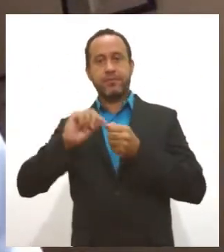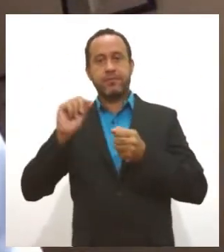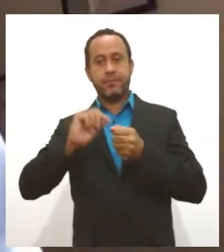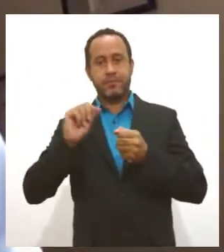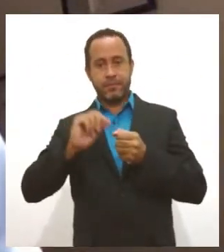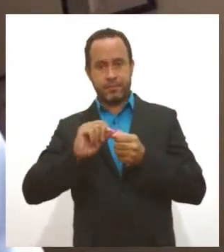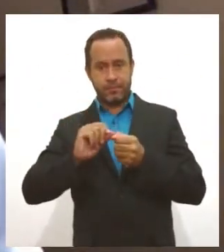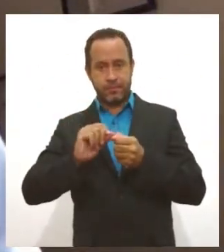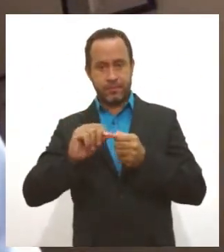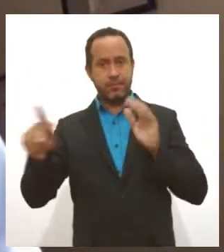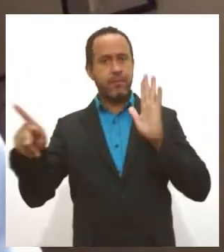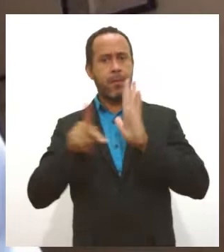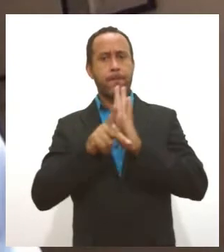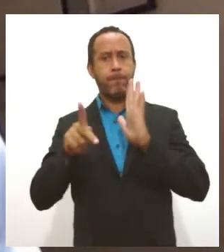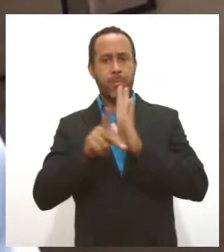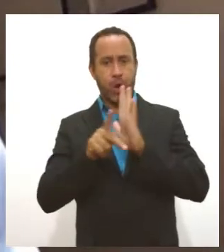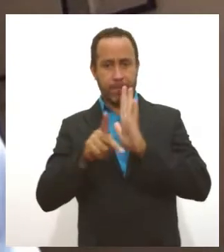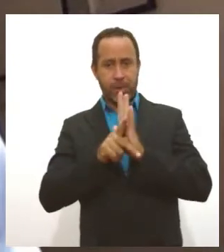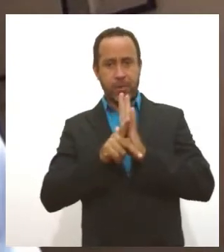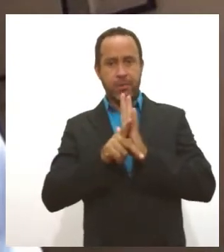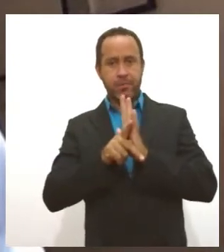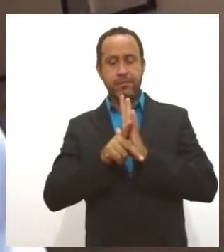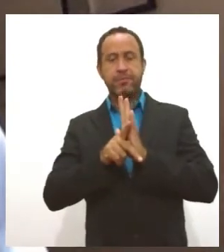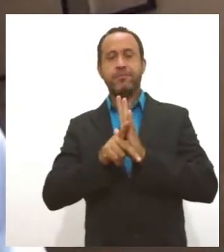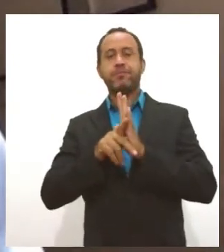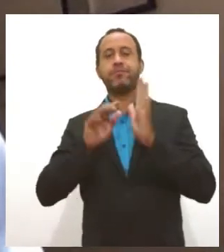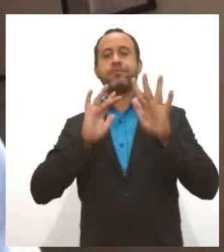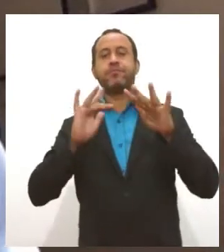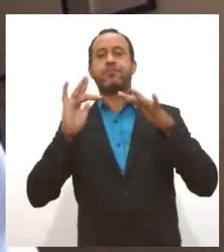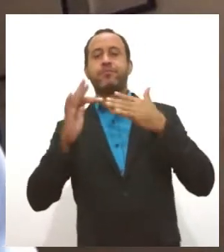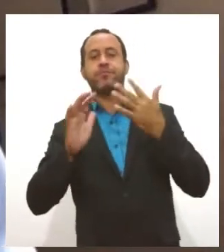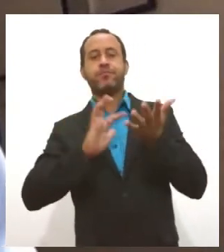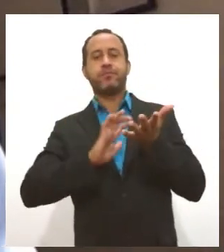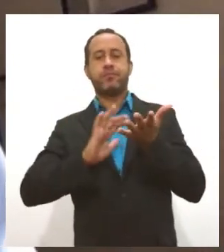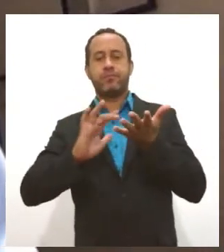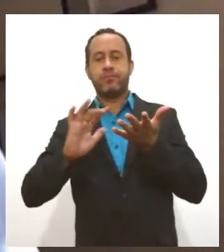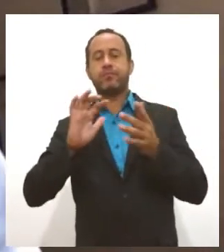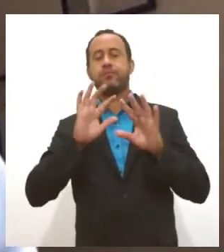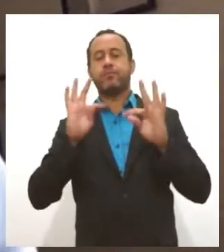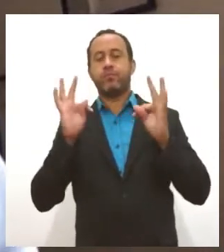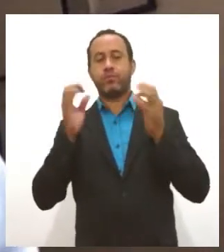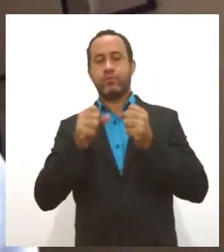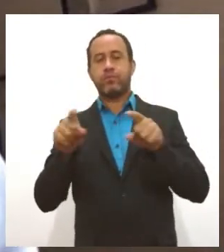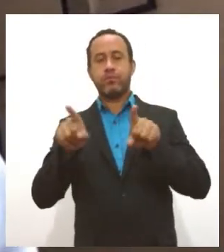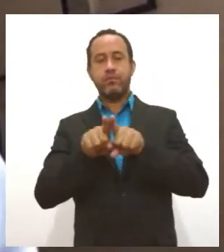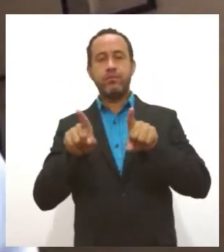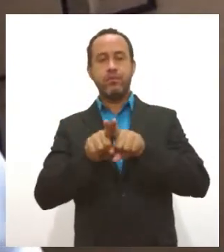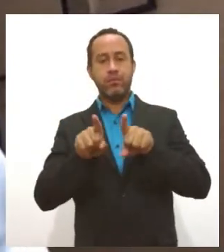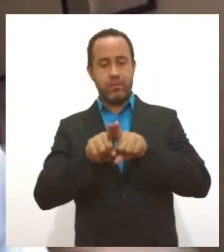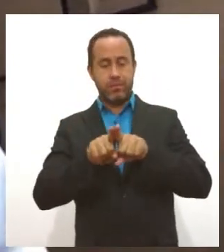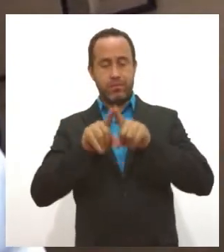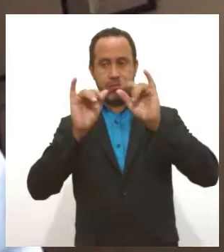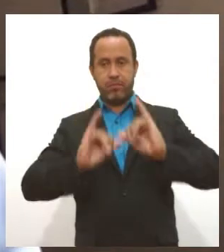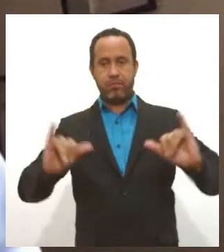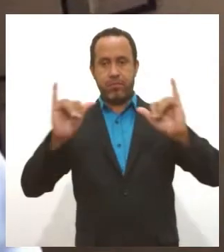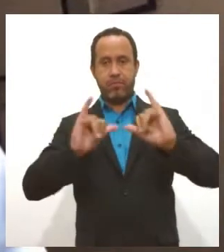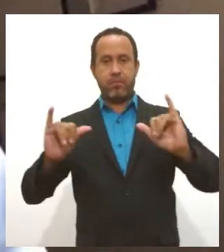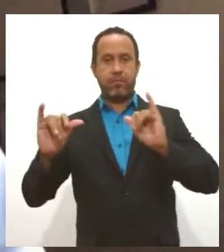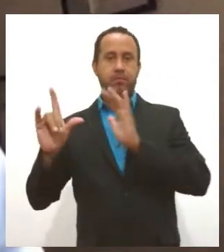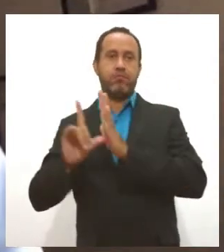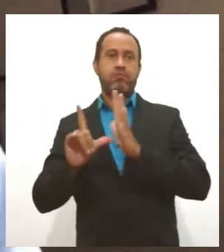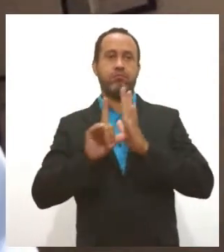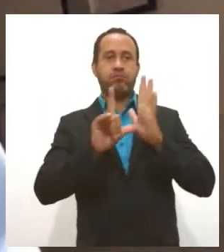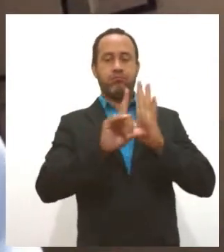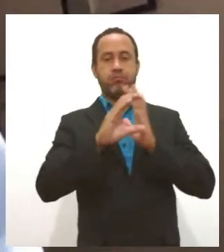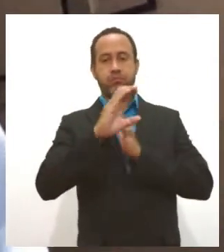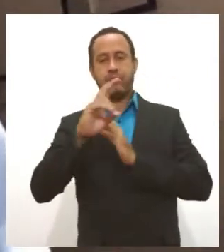realizado exclusivamente em vias digitais, mídias digitais e também em lojas da